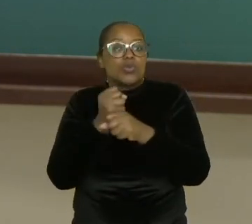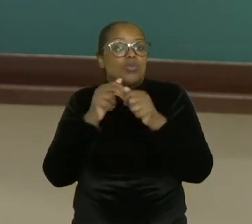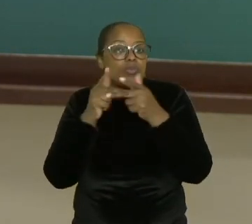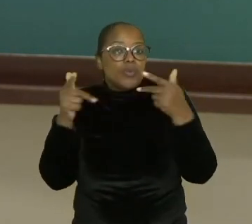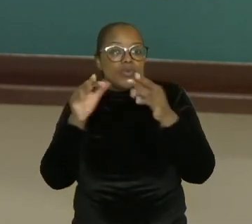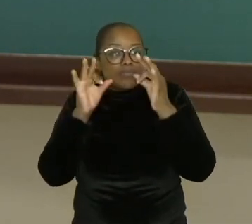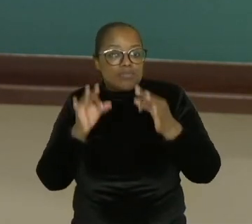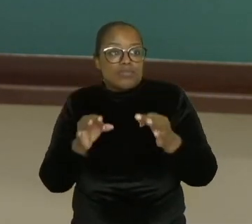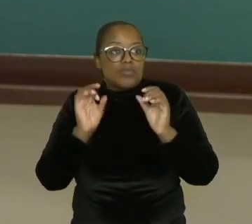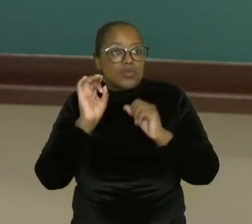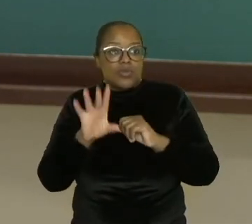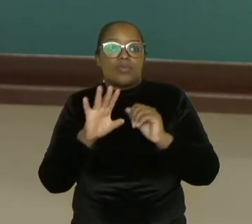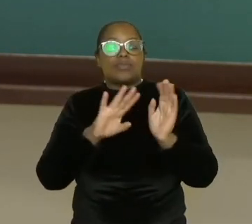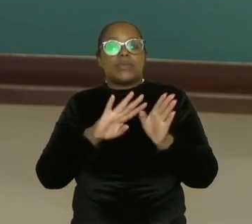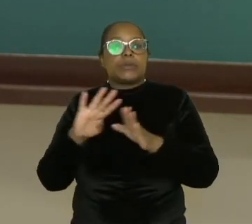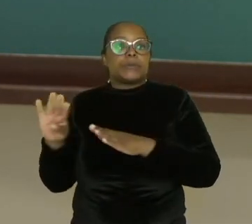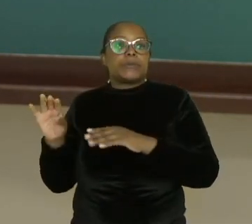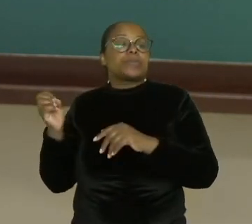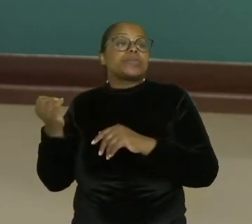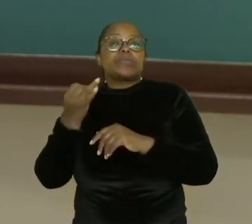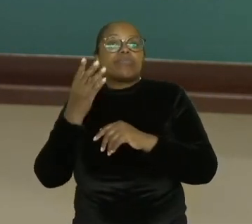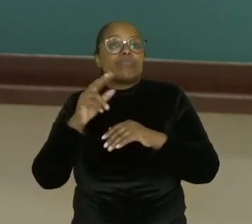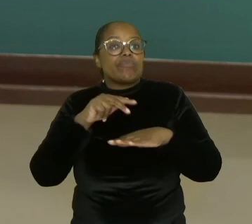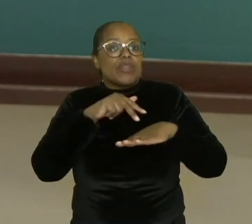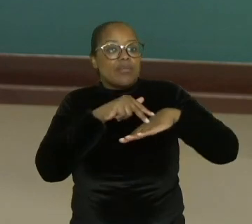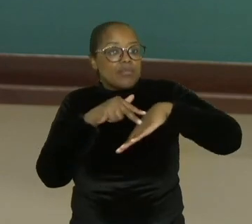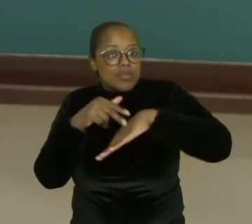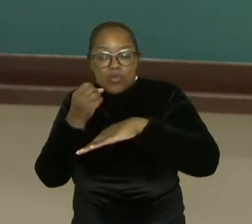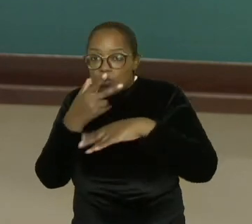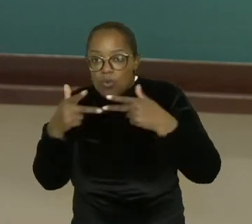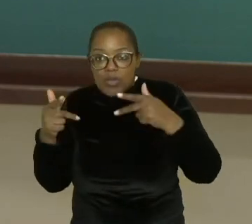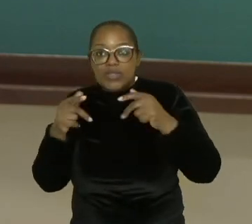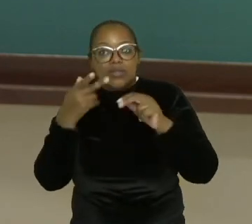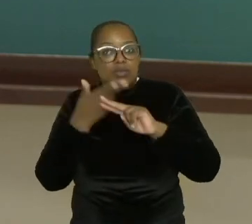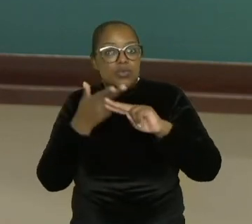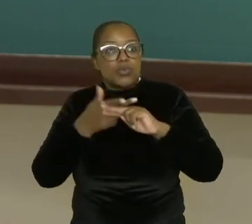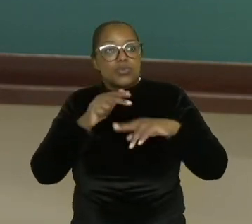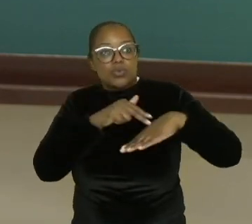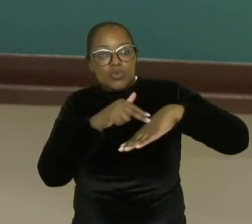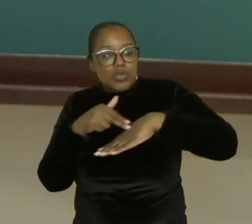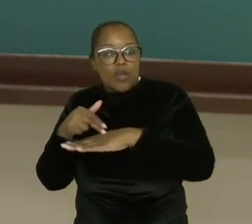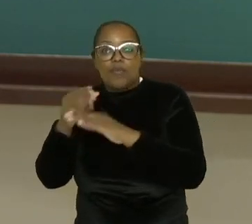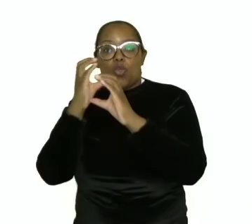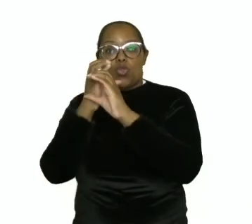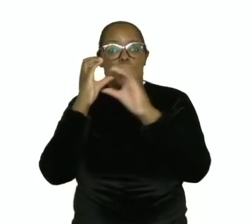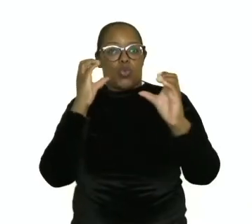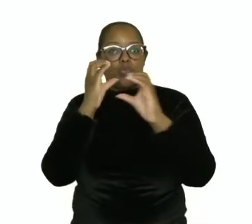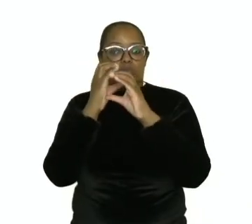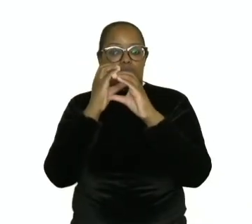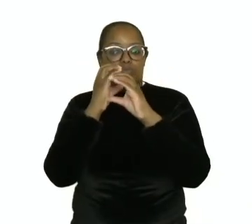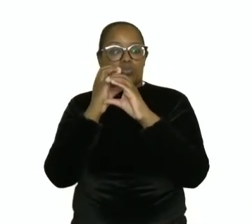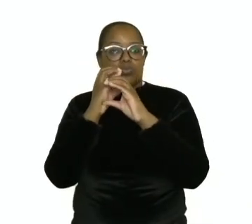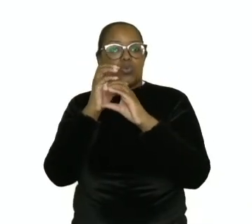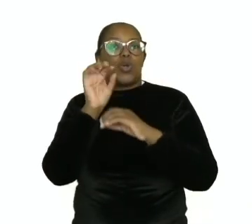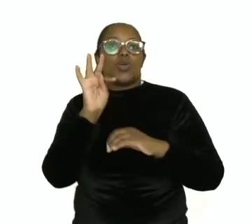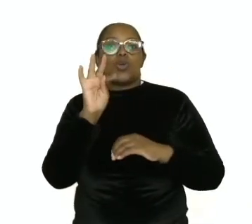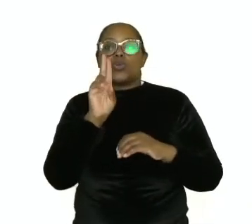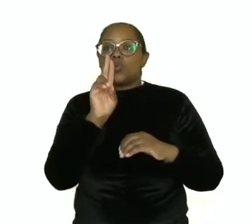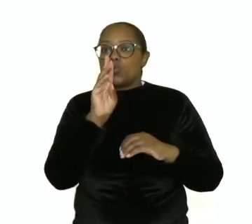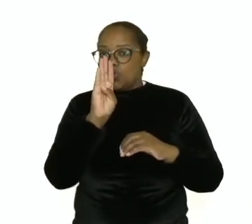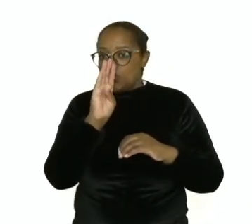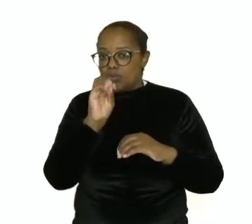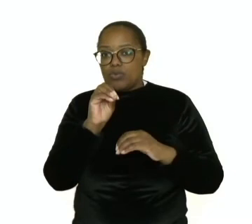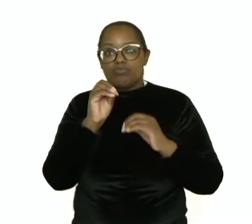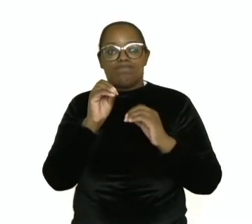mar. E algumas manobras aqui, tem o tubo, que é o movimento que o surfista controla a velocidade de deslocamento na